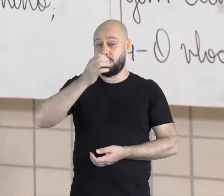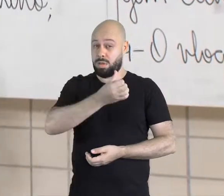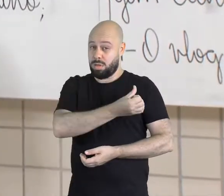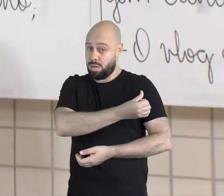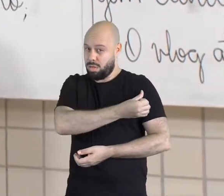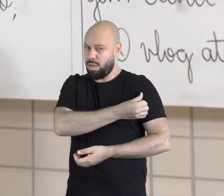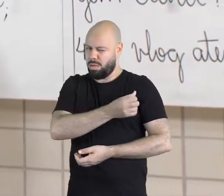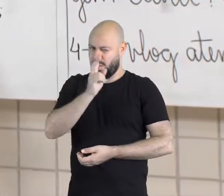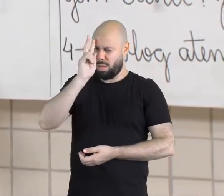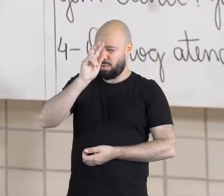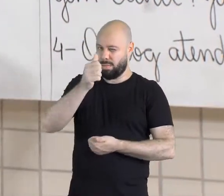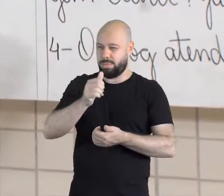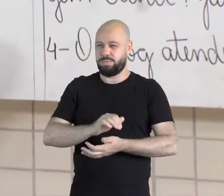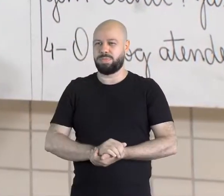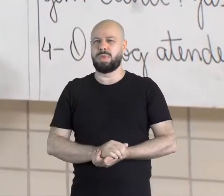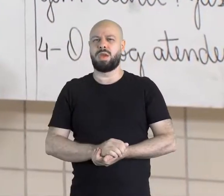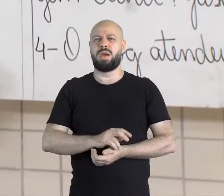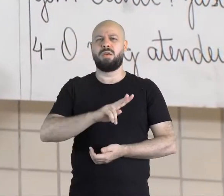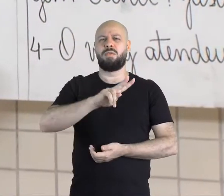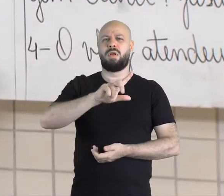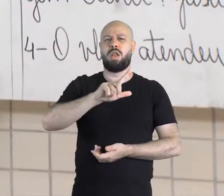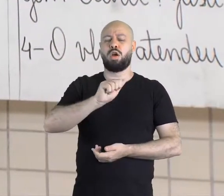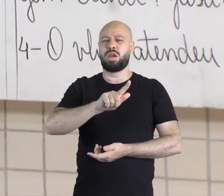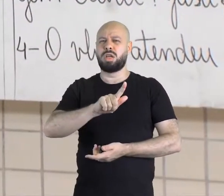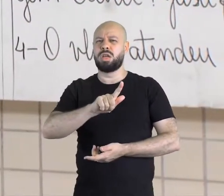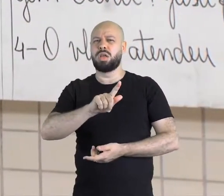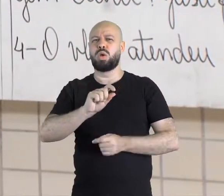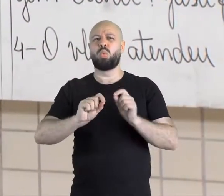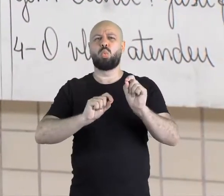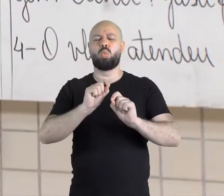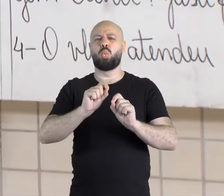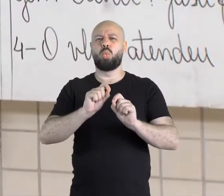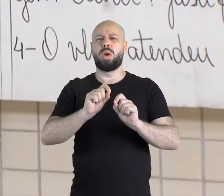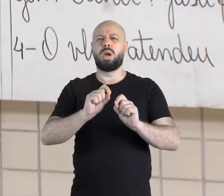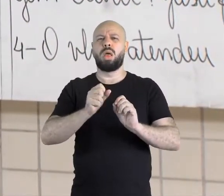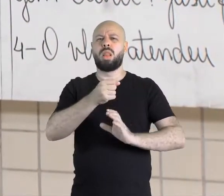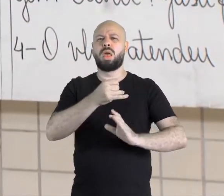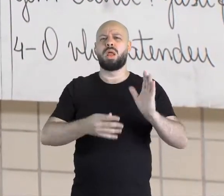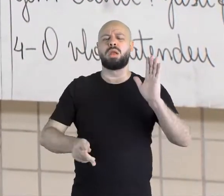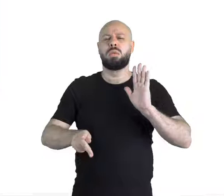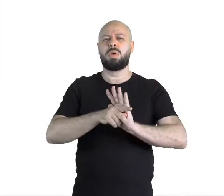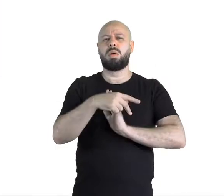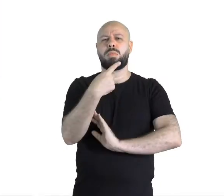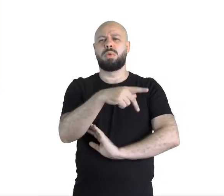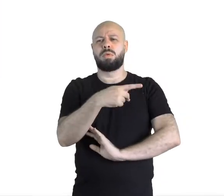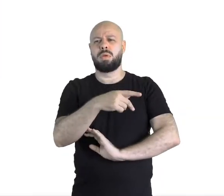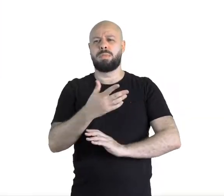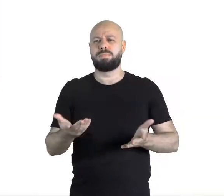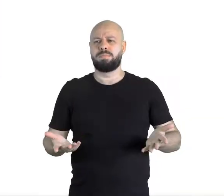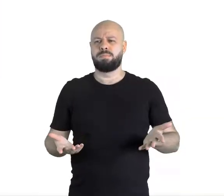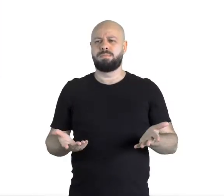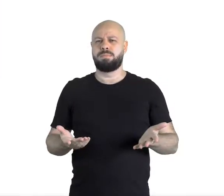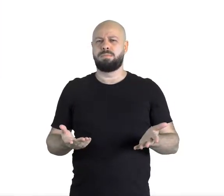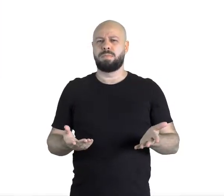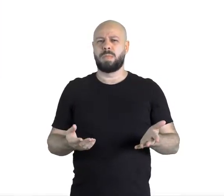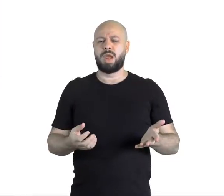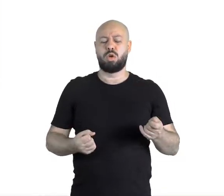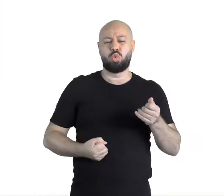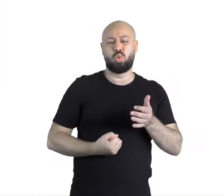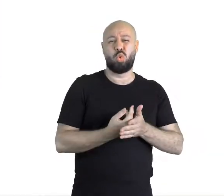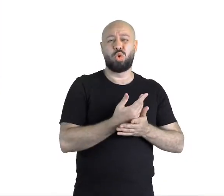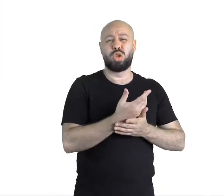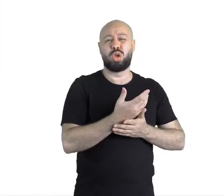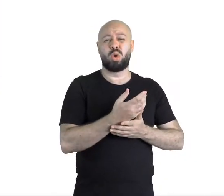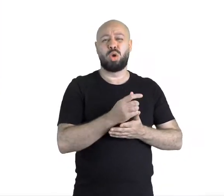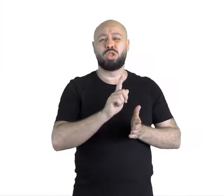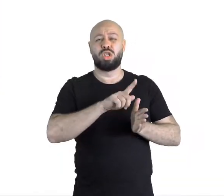o vlog? O que vocês lembram sobre o vlog? Quais são as características do vlog? Ele veio de qual gênero?